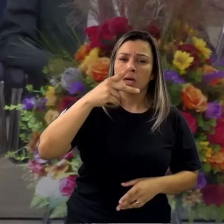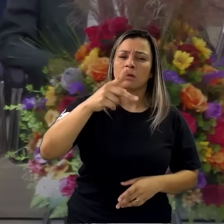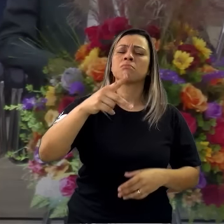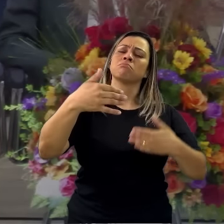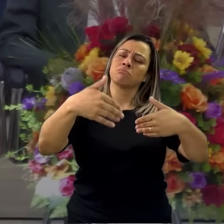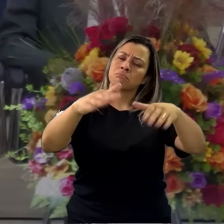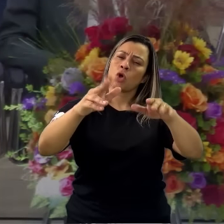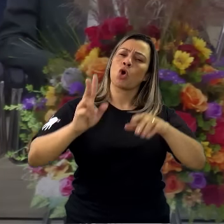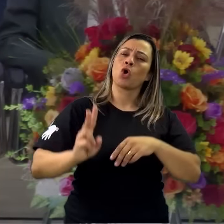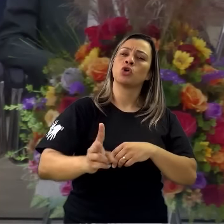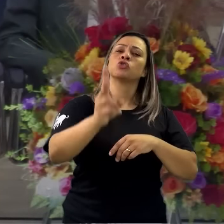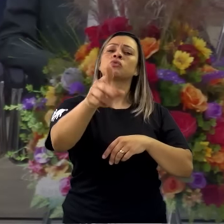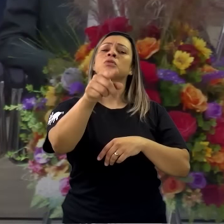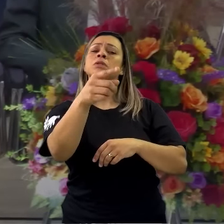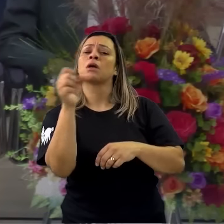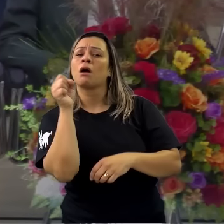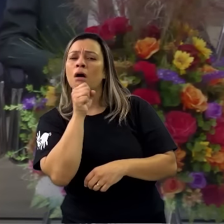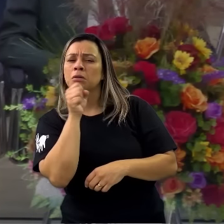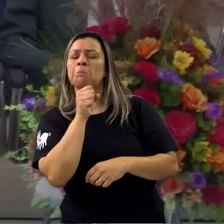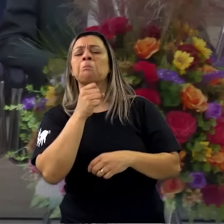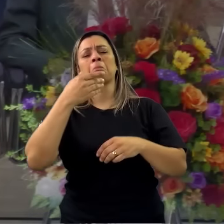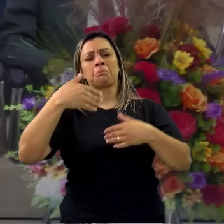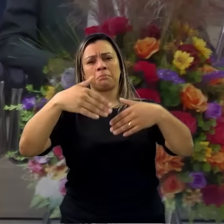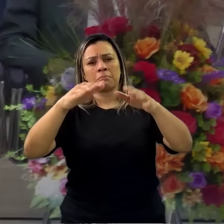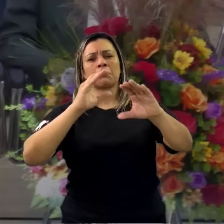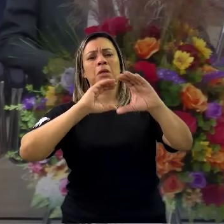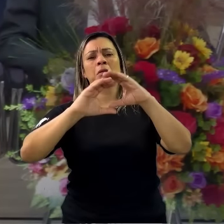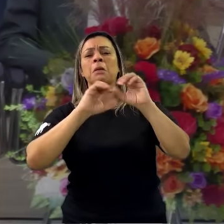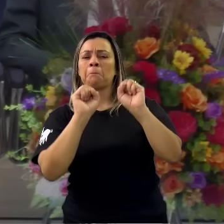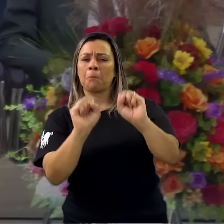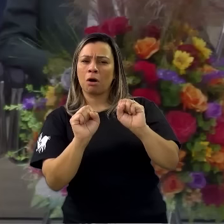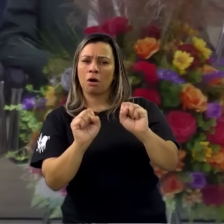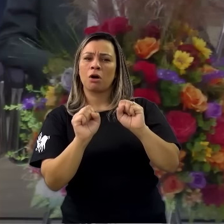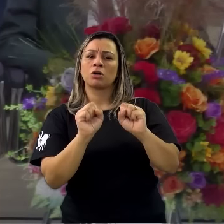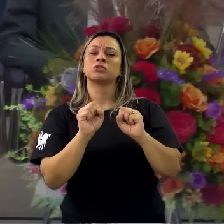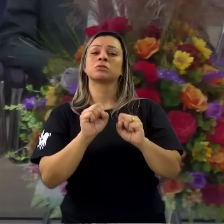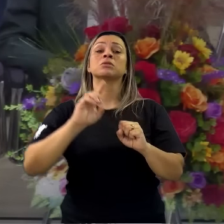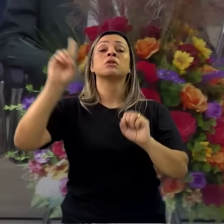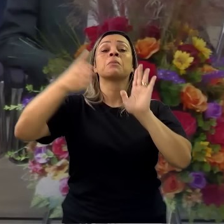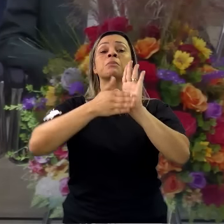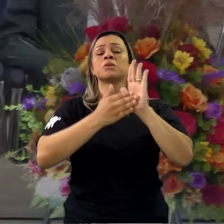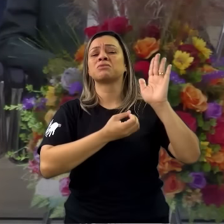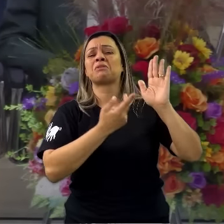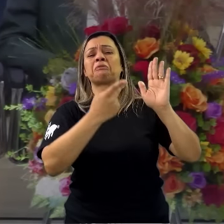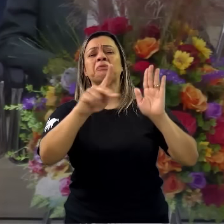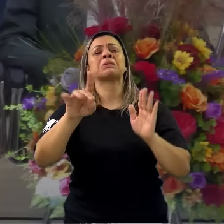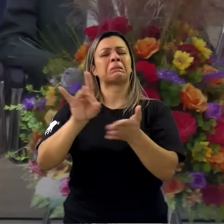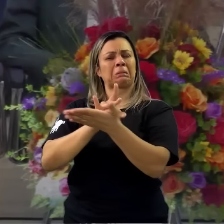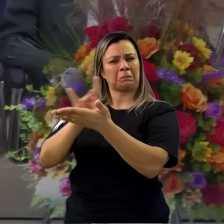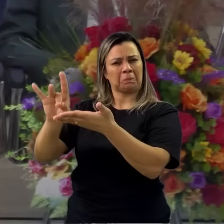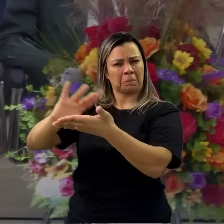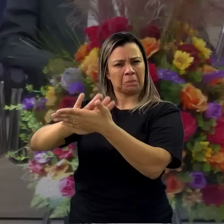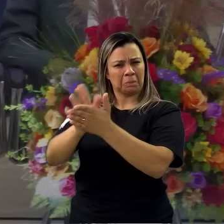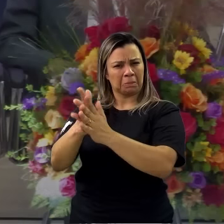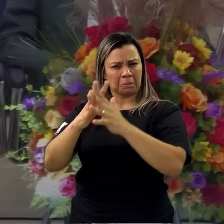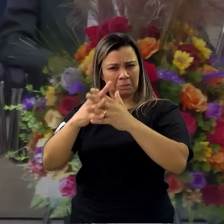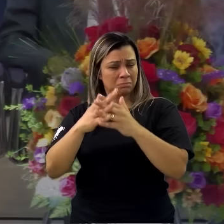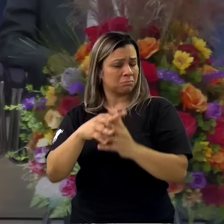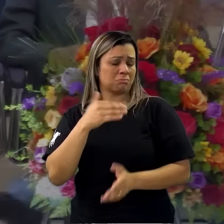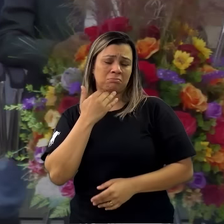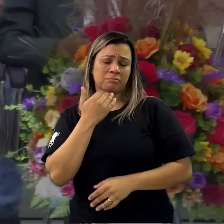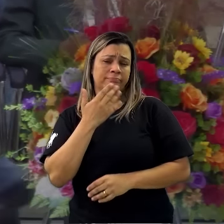rege deixa reger o que é teu é teu incrédulo não vai tomar o que Deus falou que é teu glórias